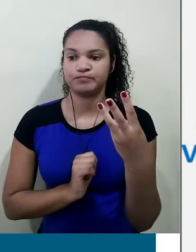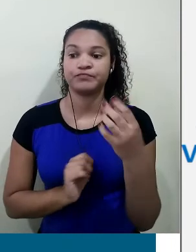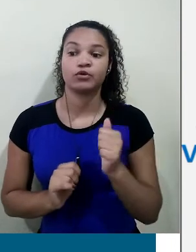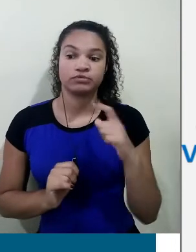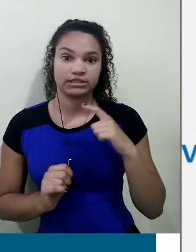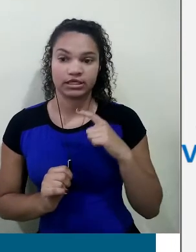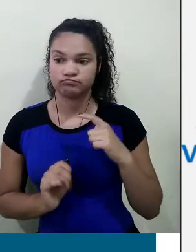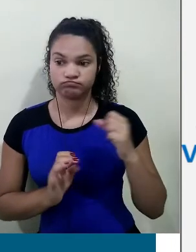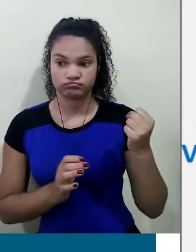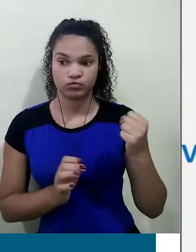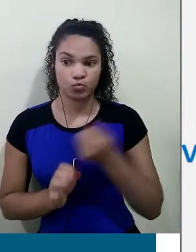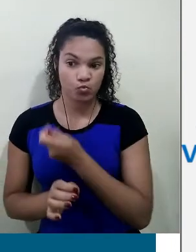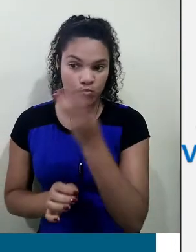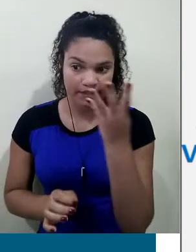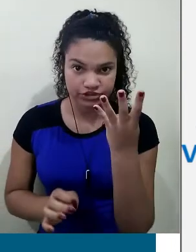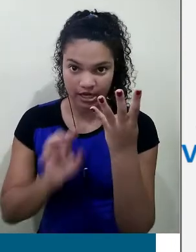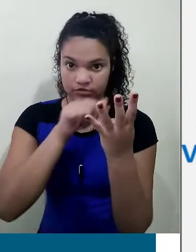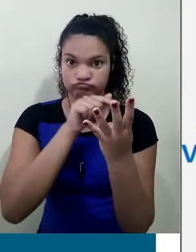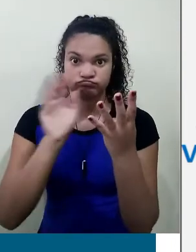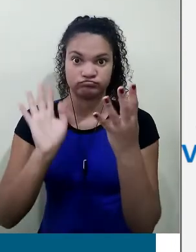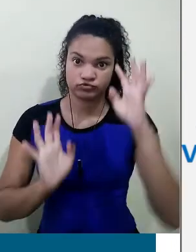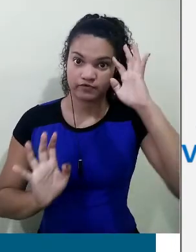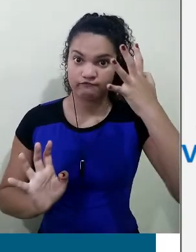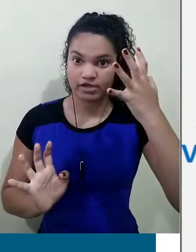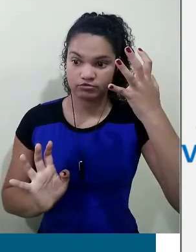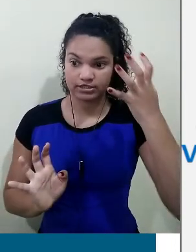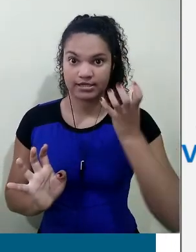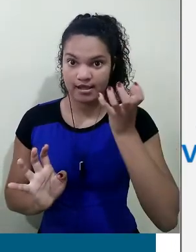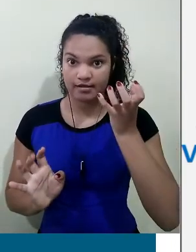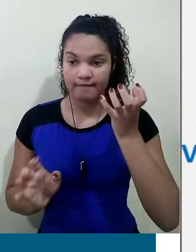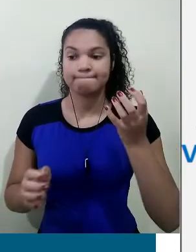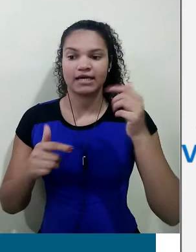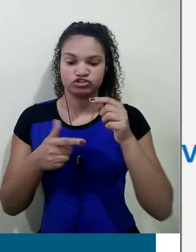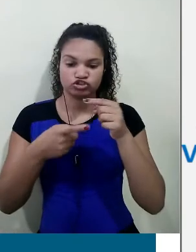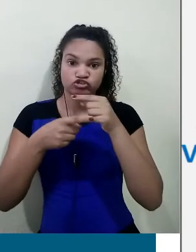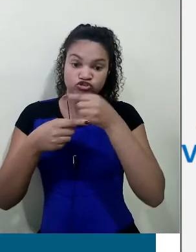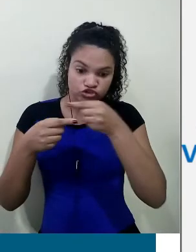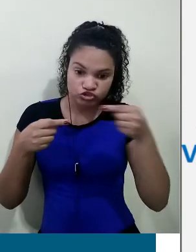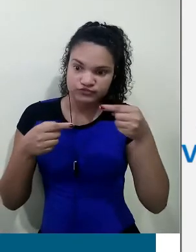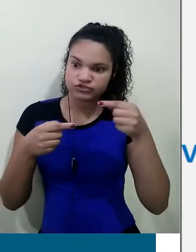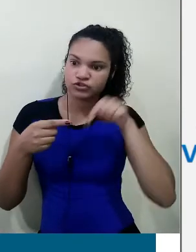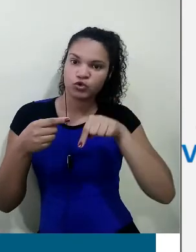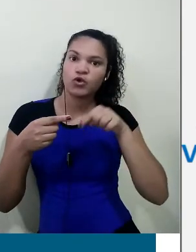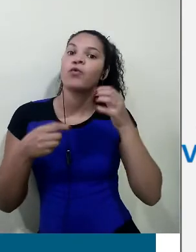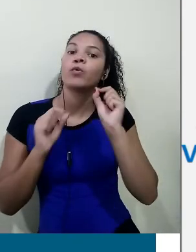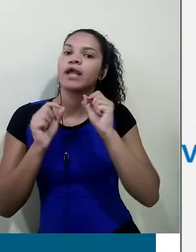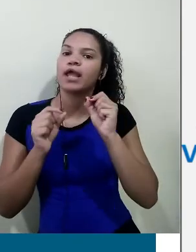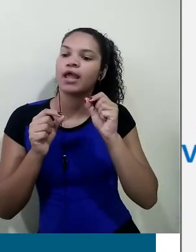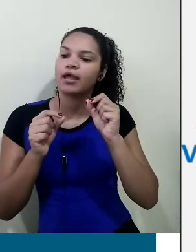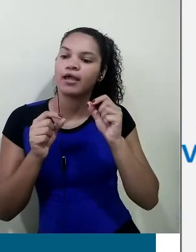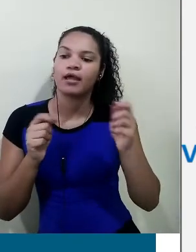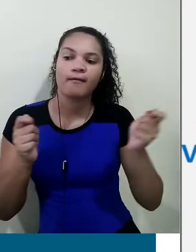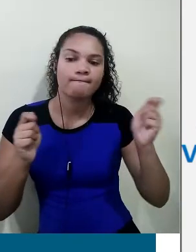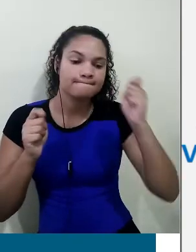cardinalidade do evento que nós queremos sobre a cardinalidade do evento espaço amostral. A cardinalidade do evento que